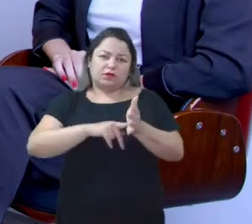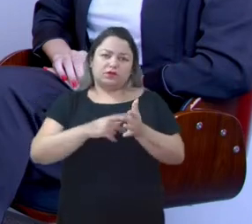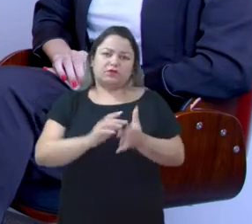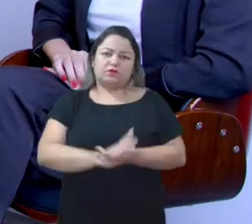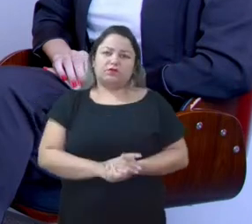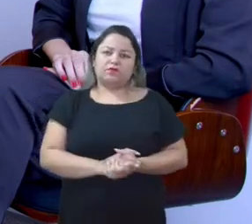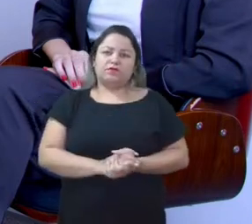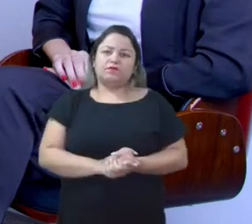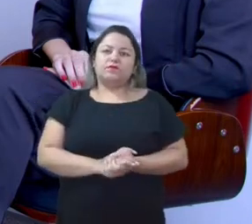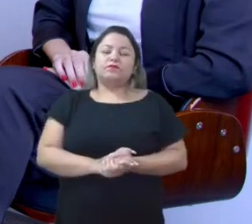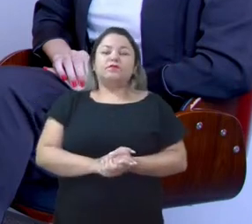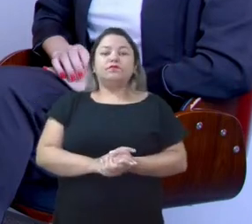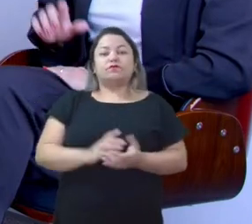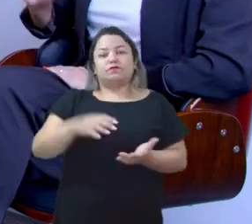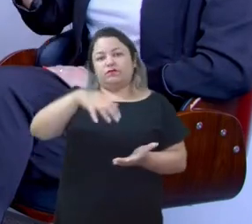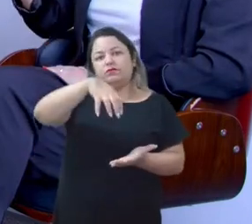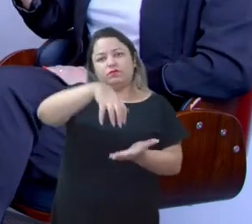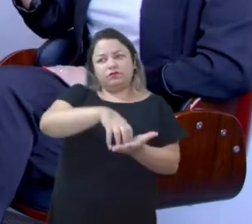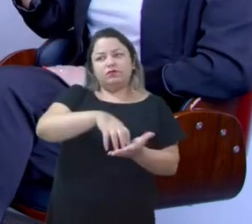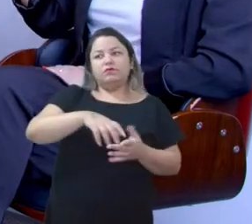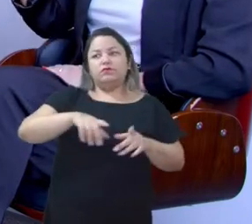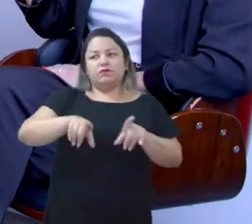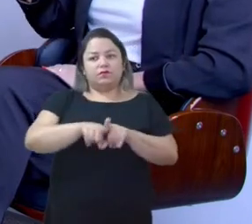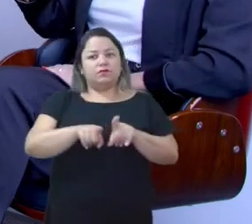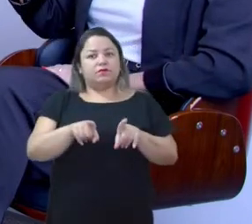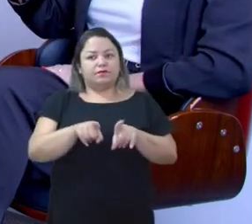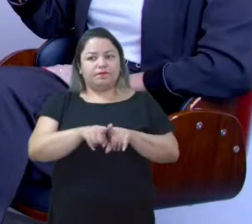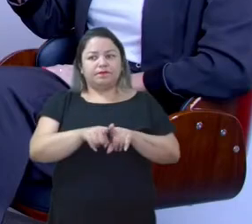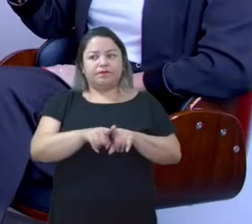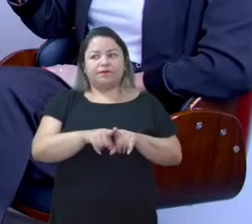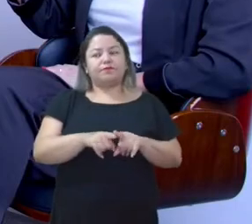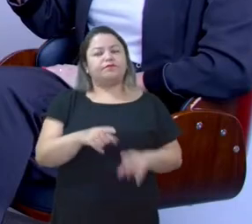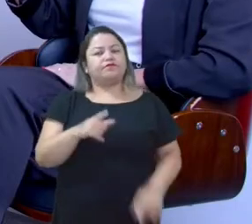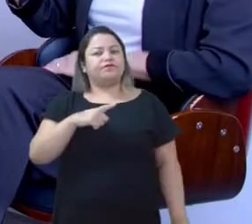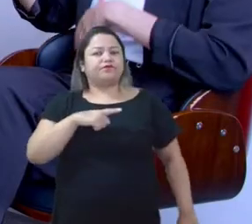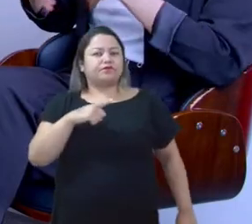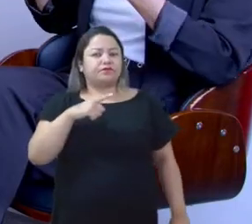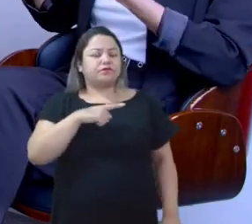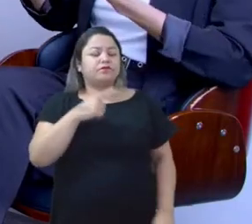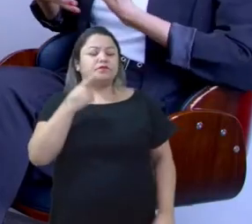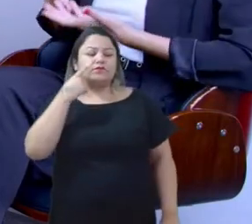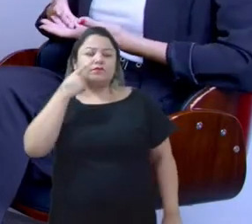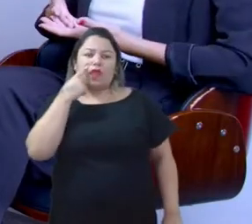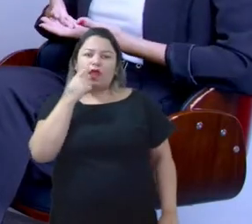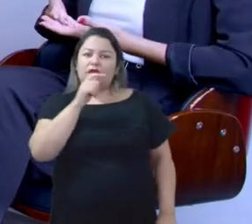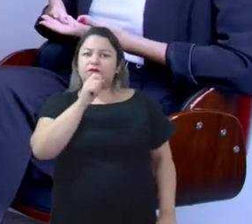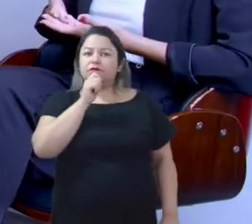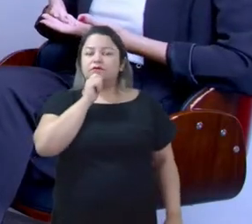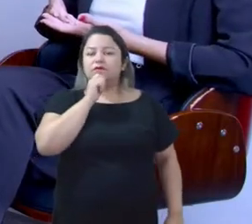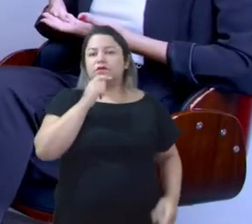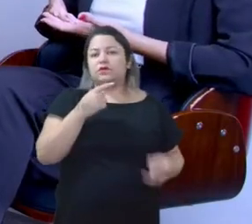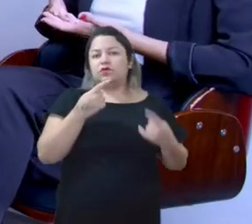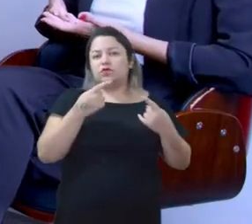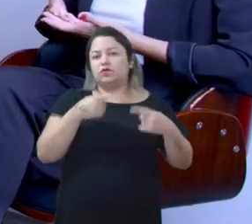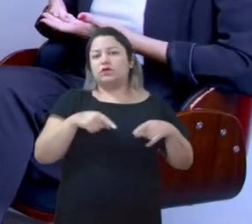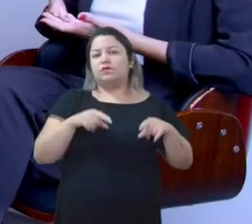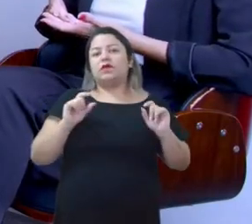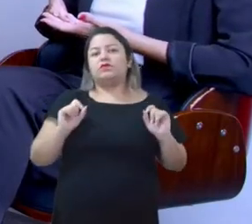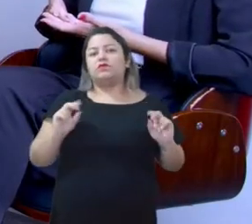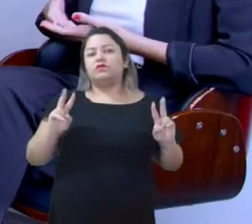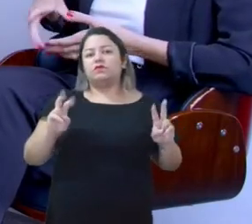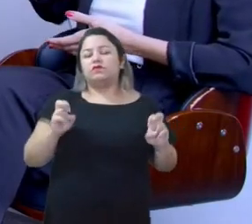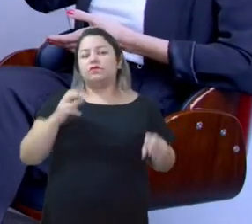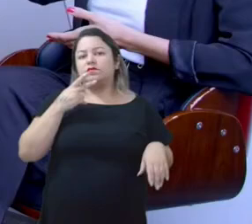os setores produtivos. Deputado, mas eu tenho visto assim na grande mídia ainda um debate falando